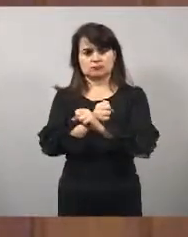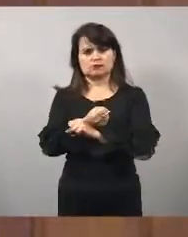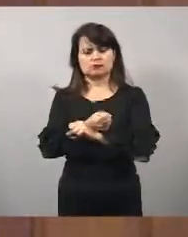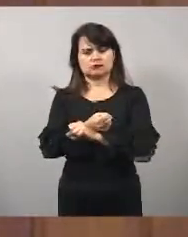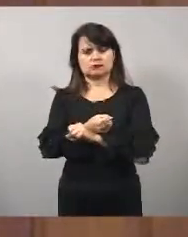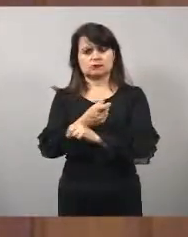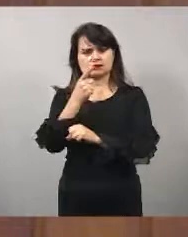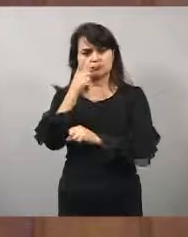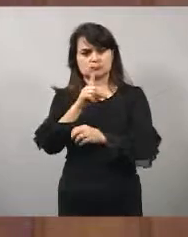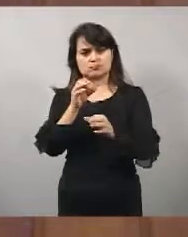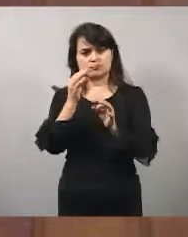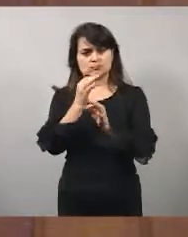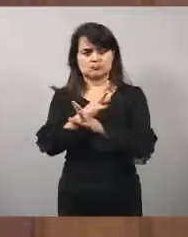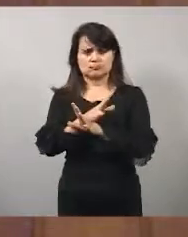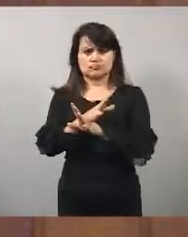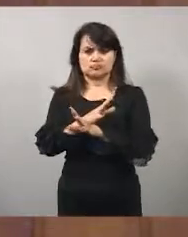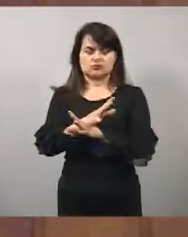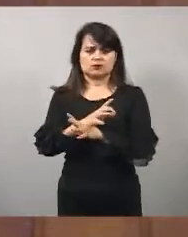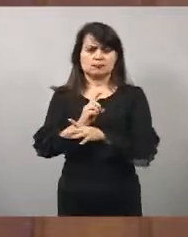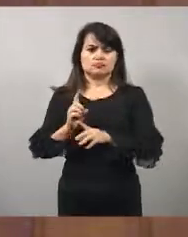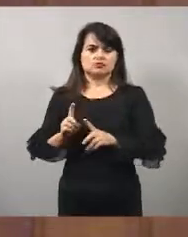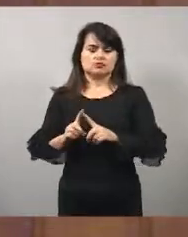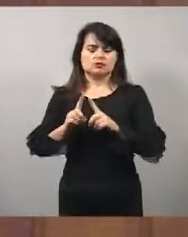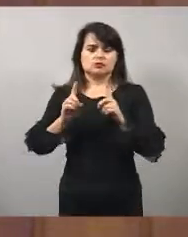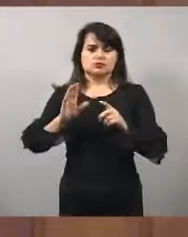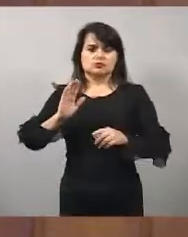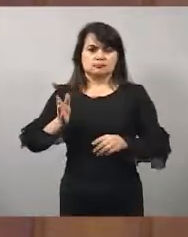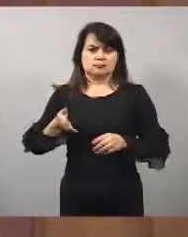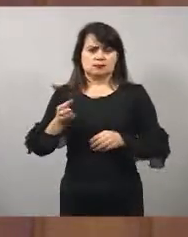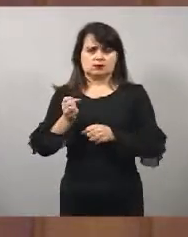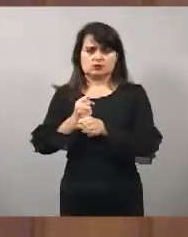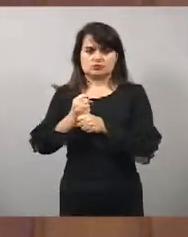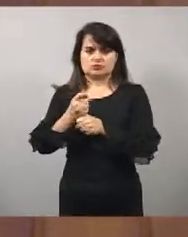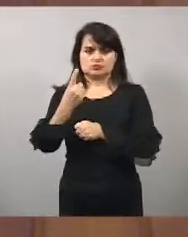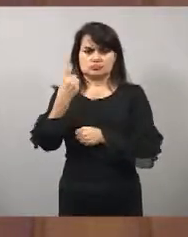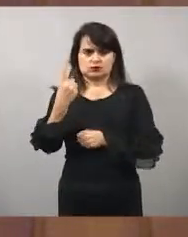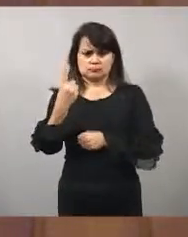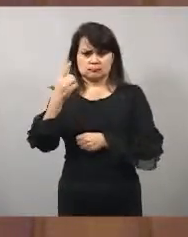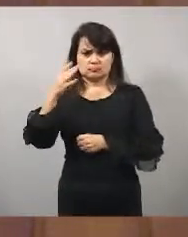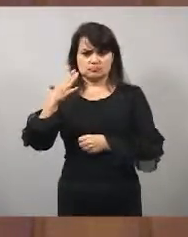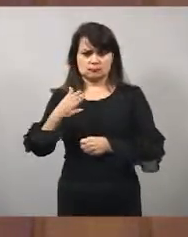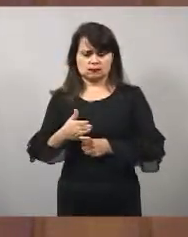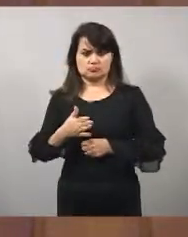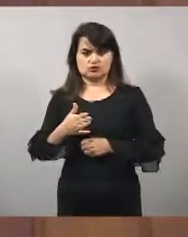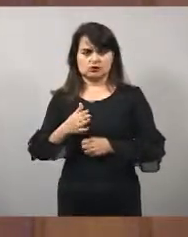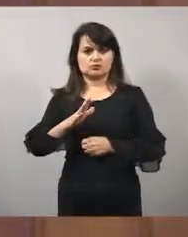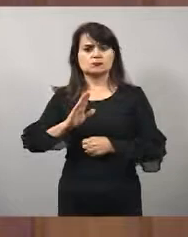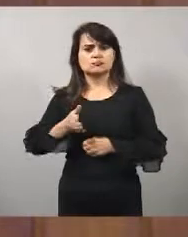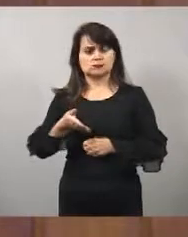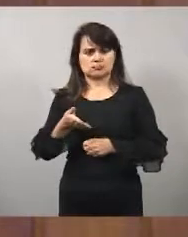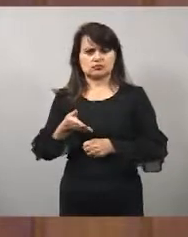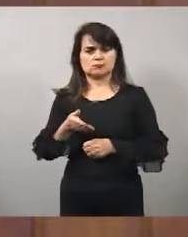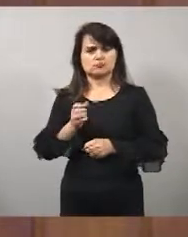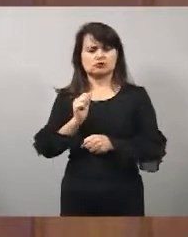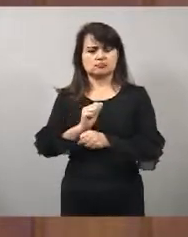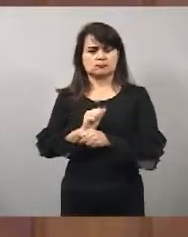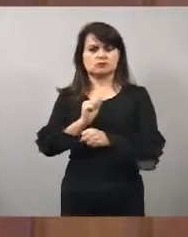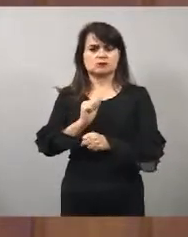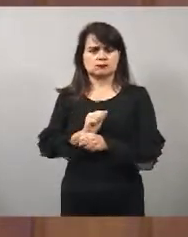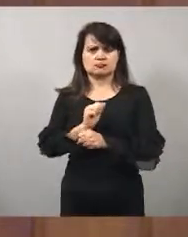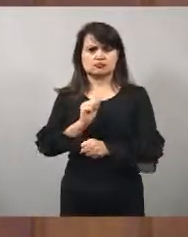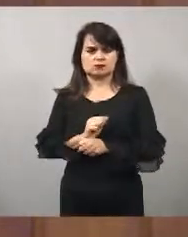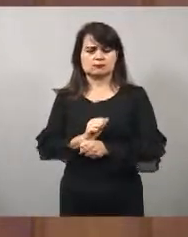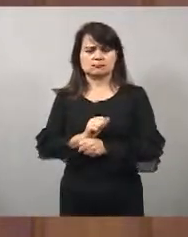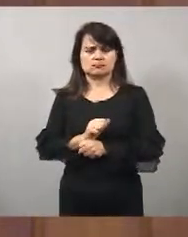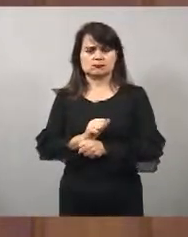meio. Se foi em fevereiro, já se passou um ano e meio, praticamente, e essa praça, ela se encontra da mesma